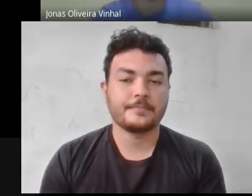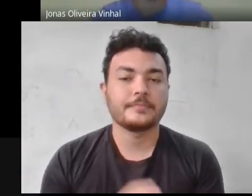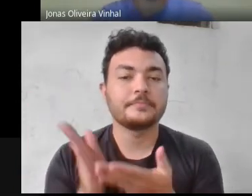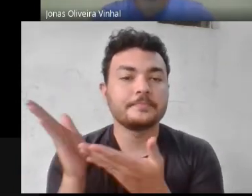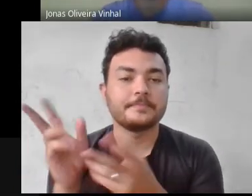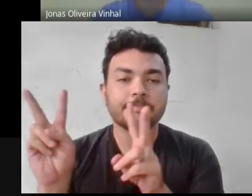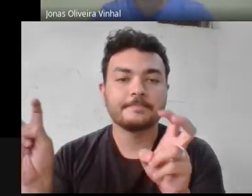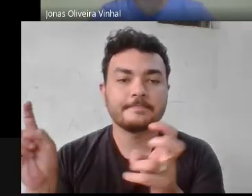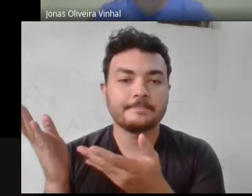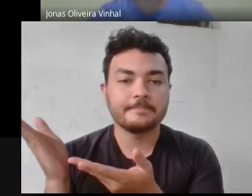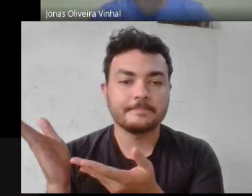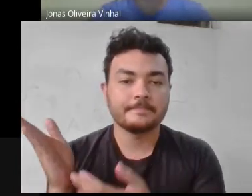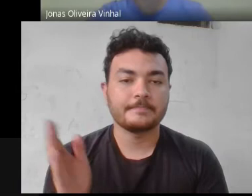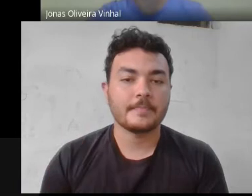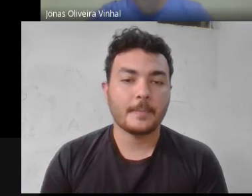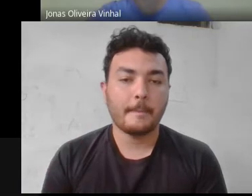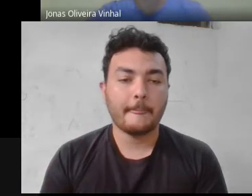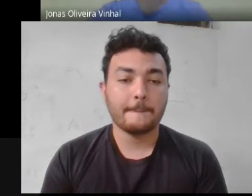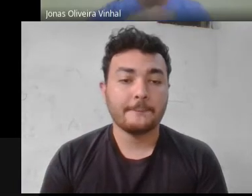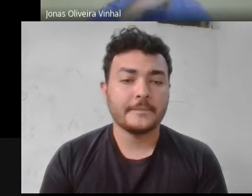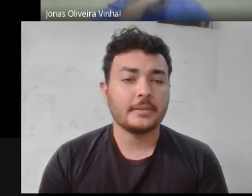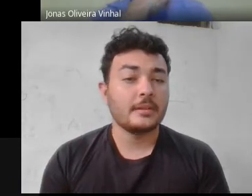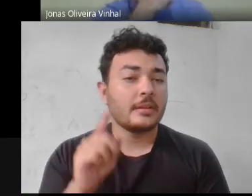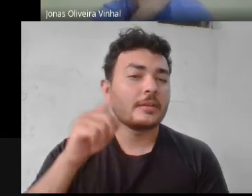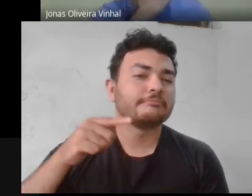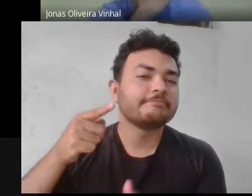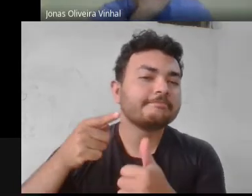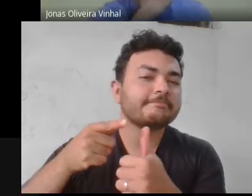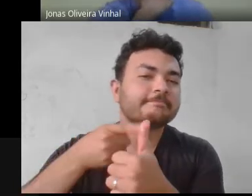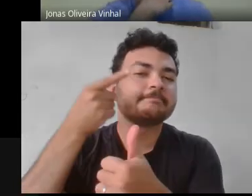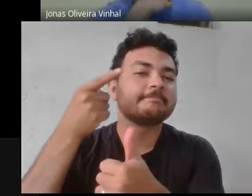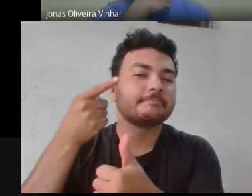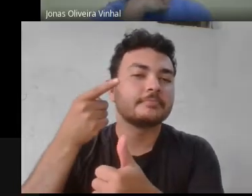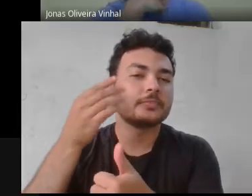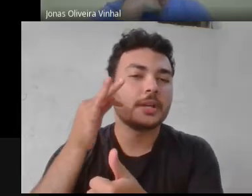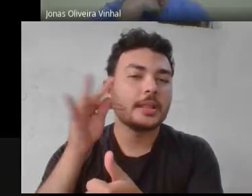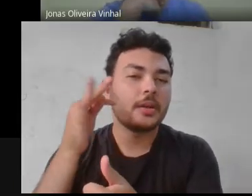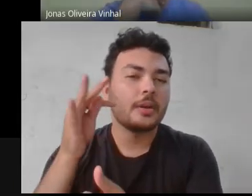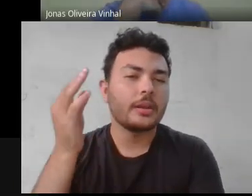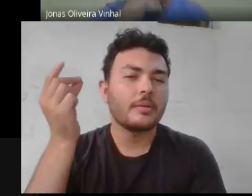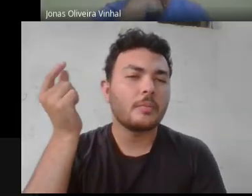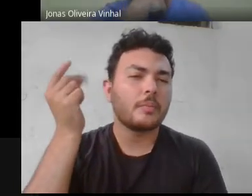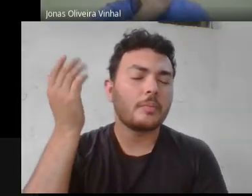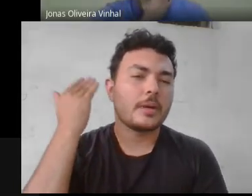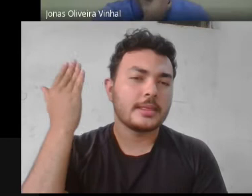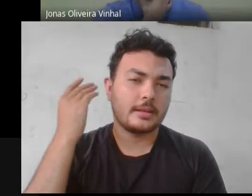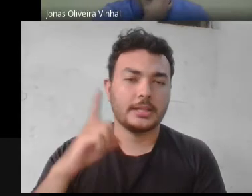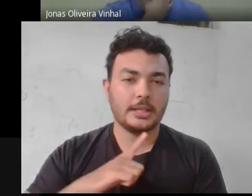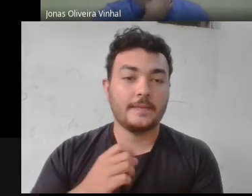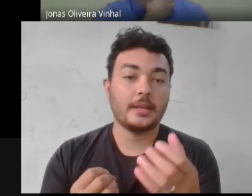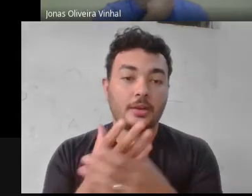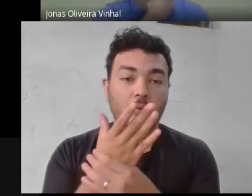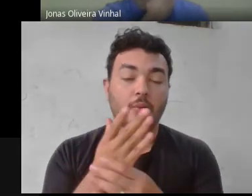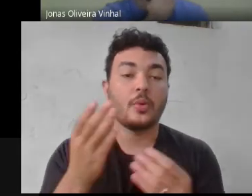ficar mais fácil, ela foi a primeira teoria que surgiu assim como proposta